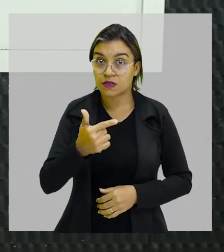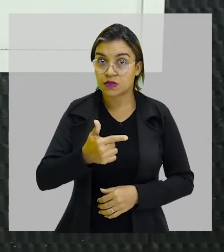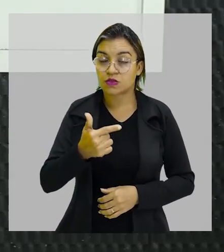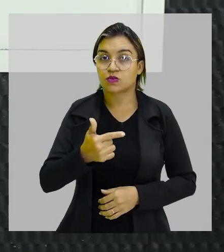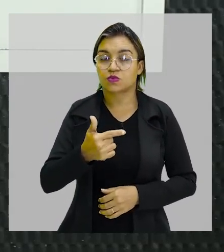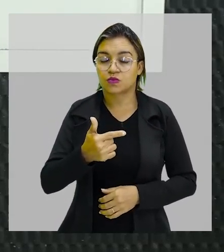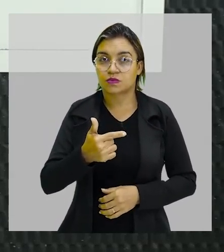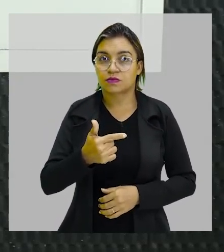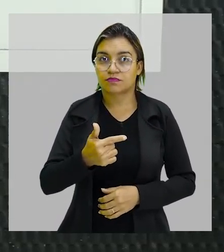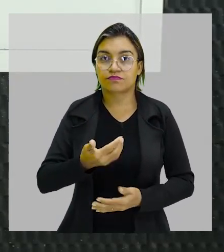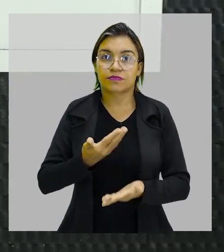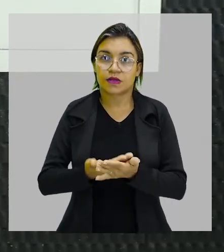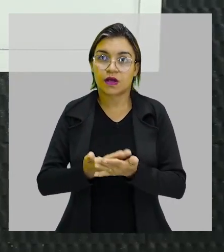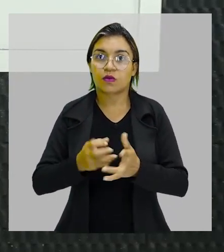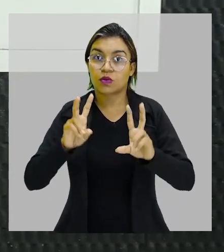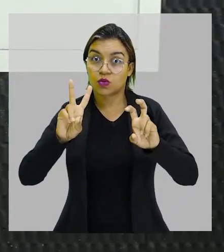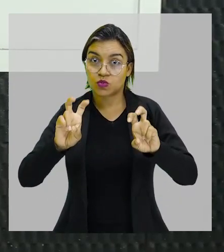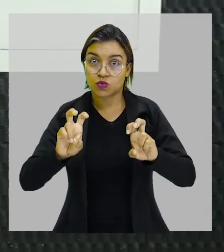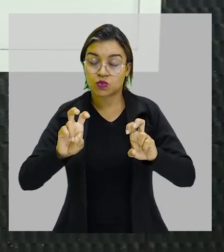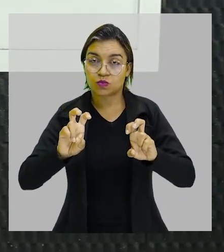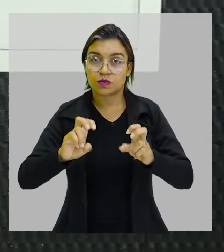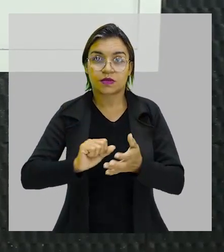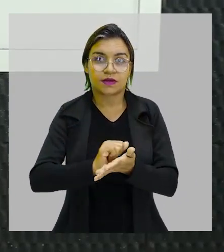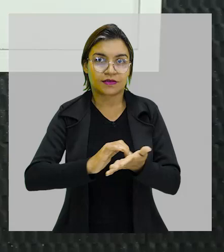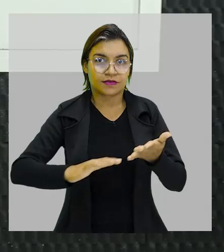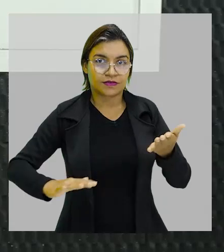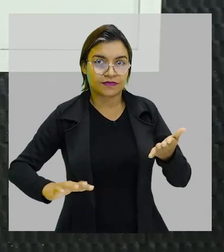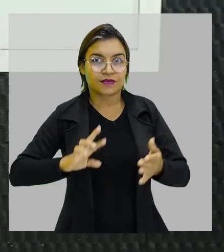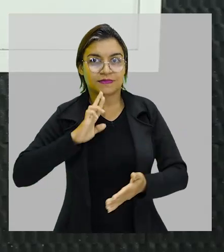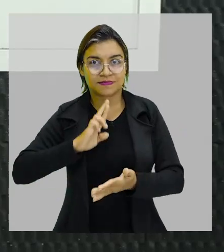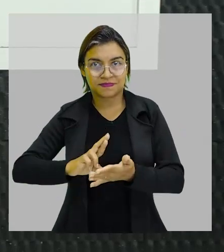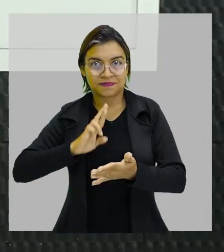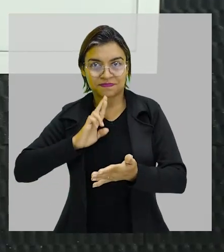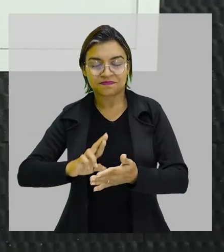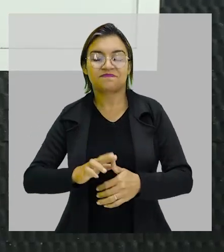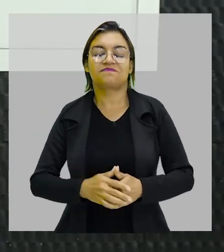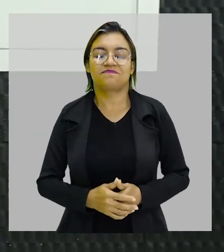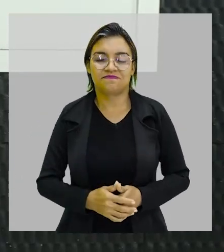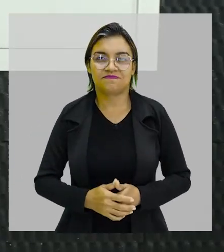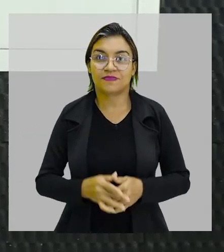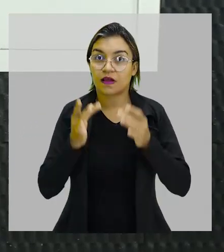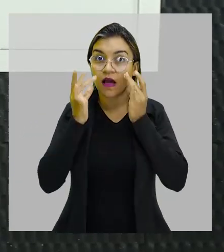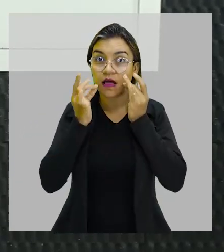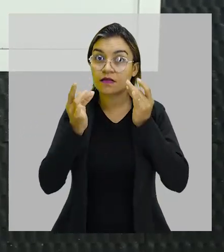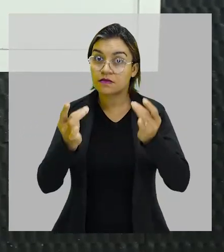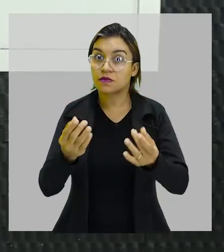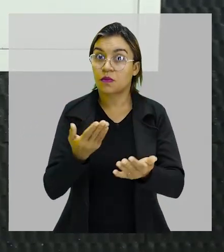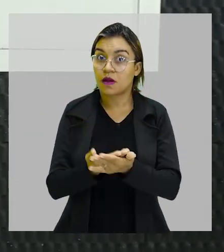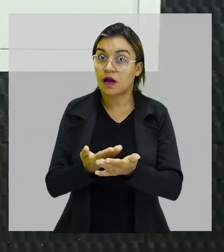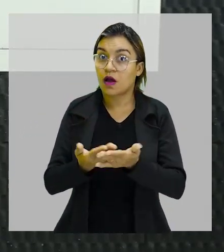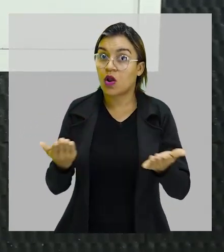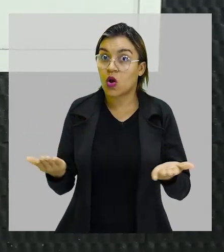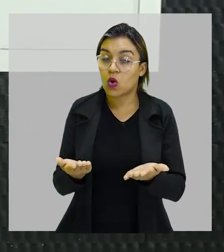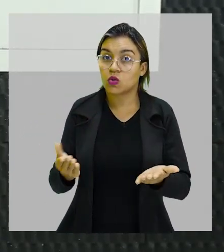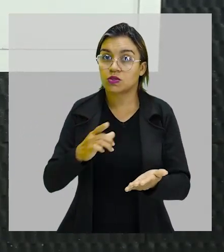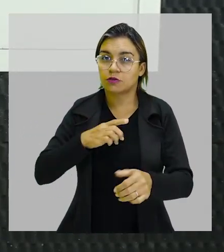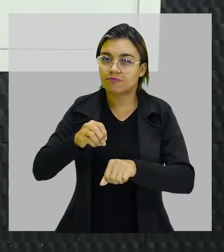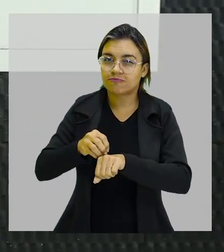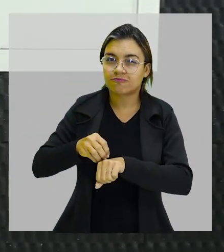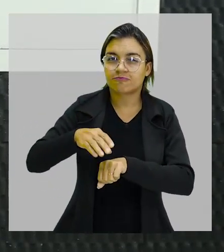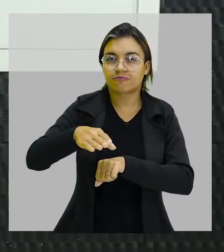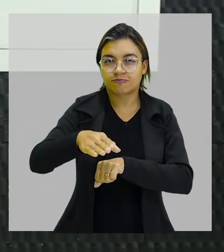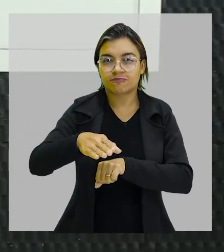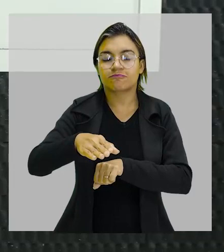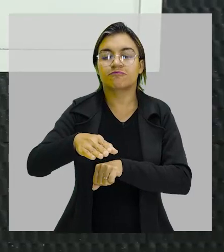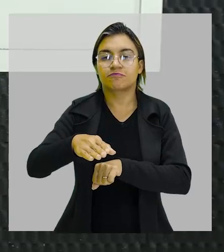resolução de exercício desse conteúdo, tá ok? Então, ficar ligadinho na aula de hoje. Tem muita dica bacana, certo? Tem muito